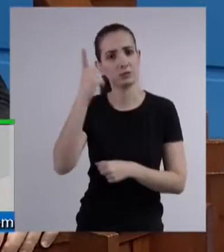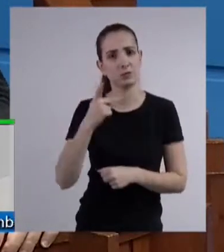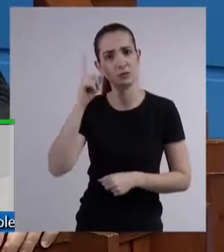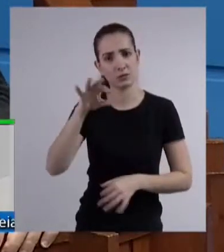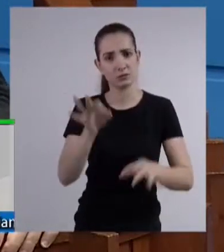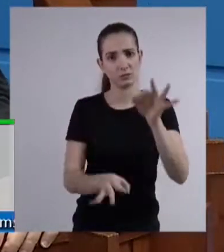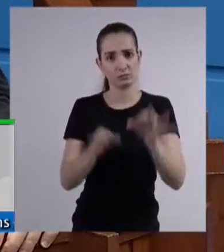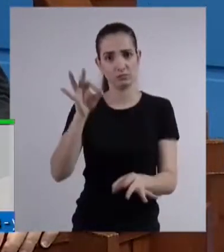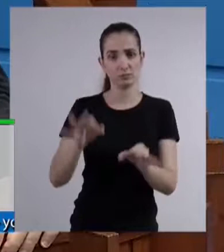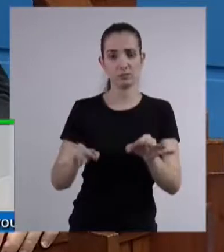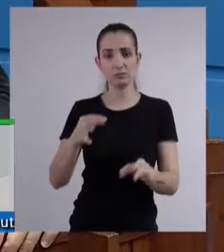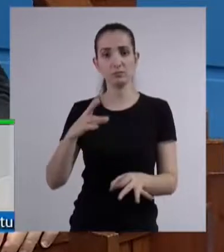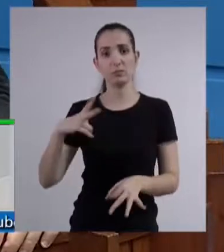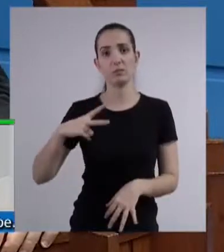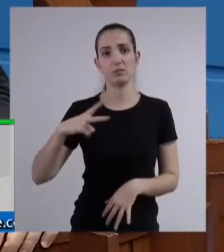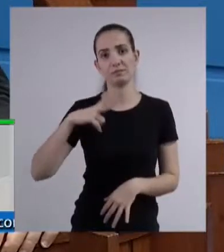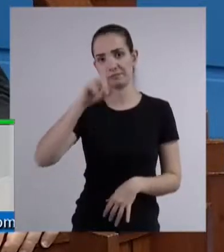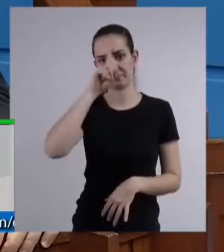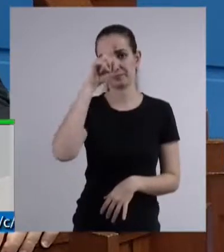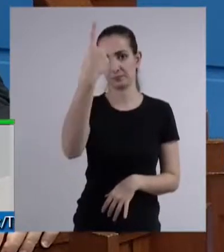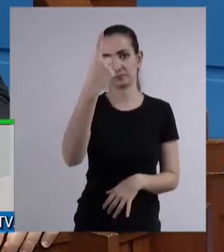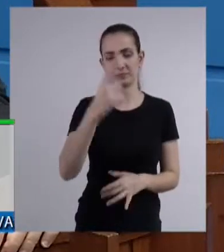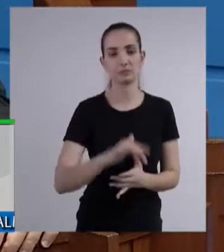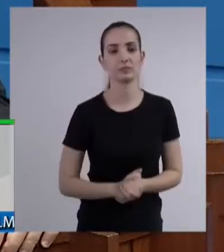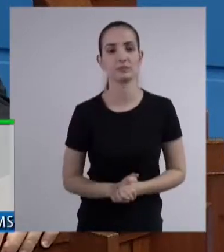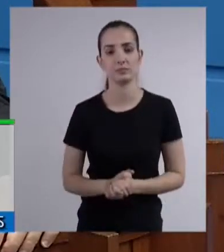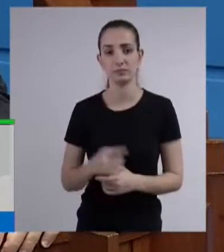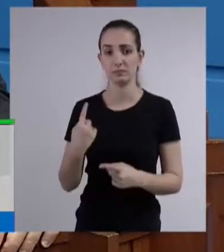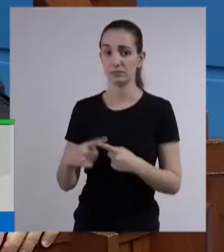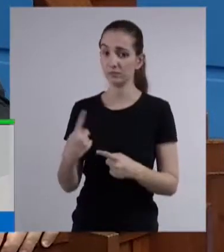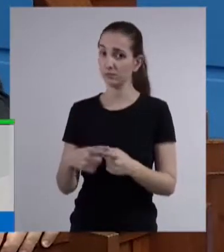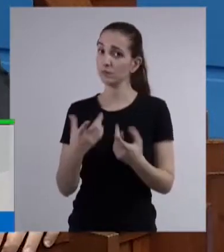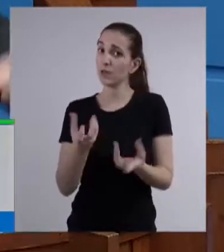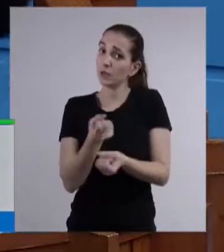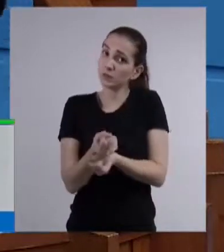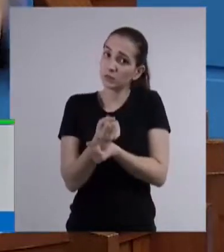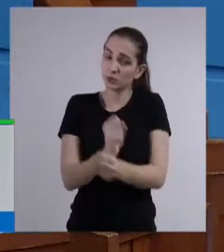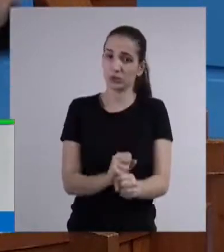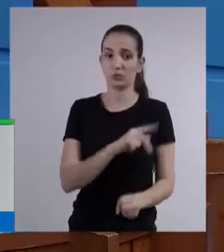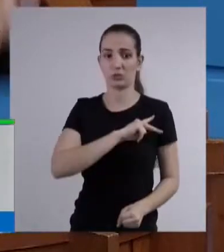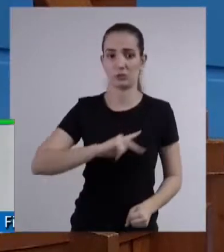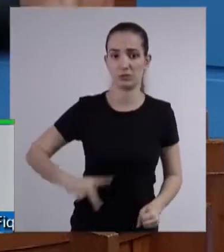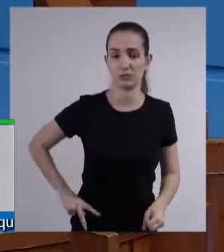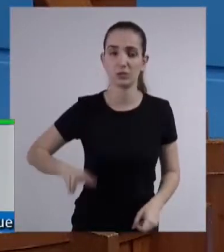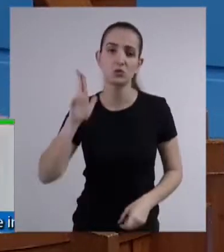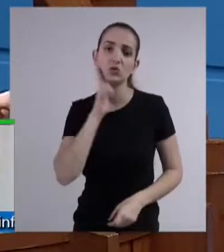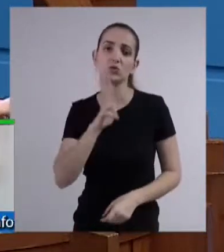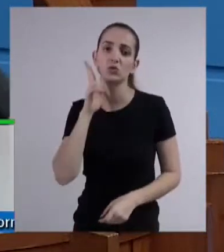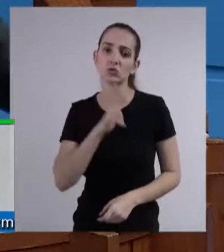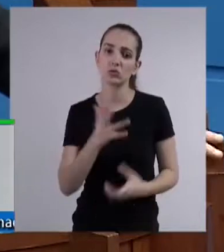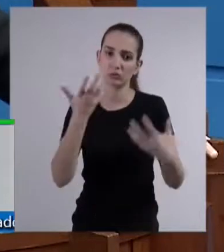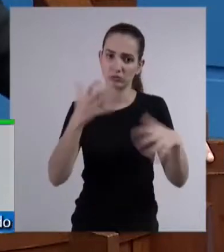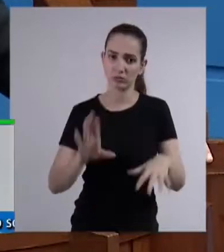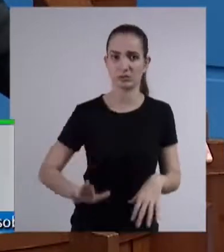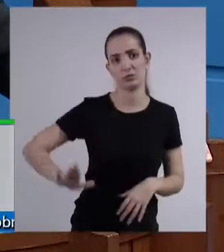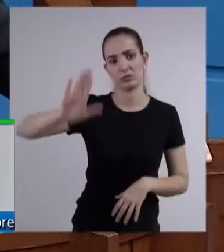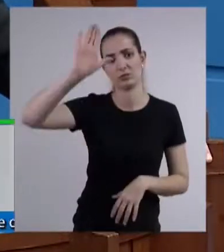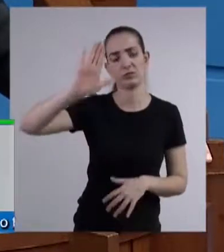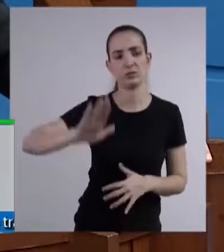julgamento ideológico. Impedir que o presidente Lula seja eleito no primeiro turno.